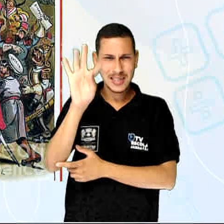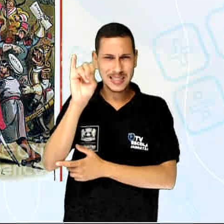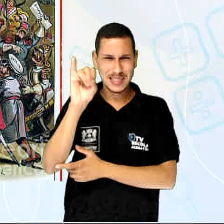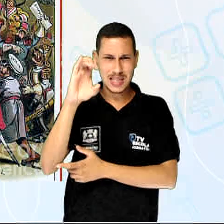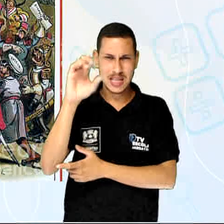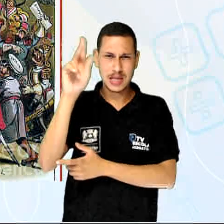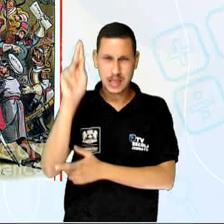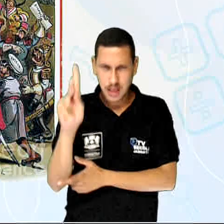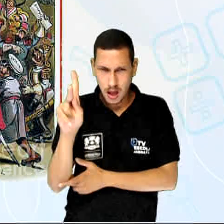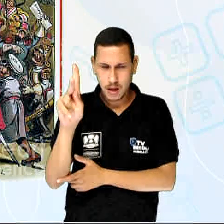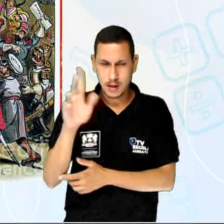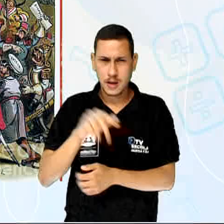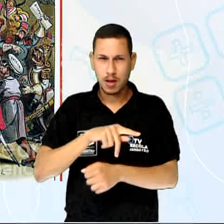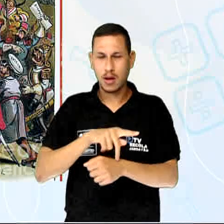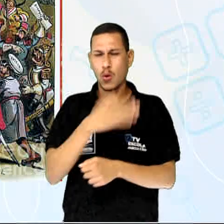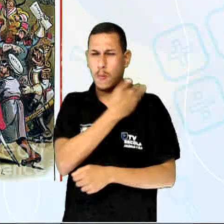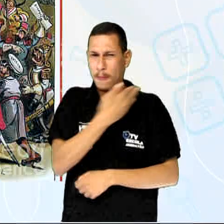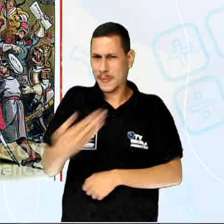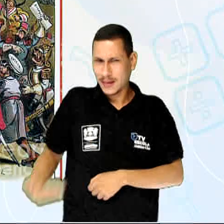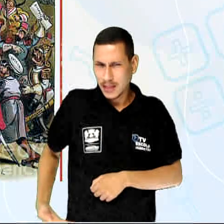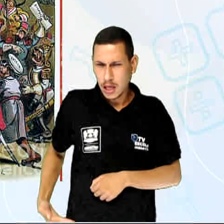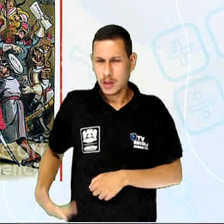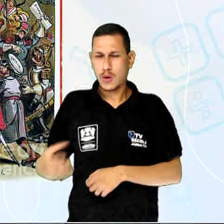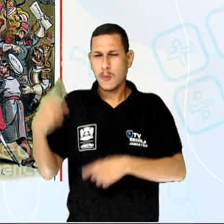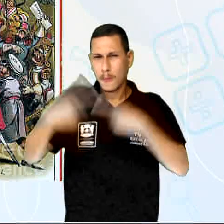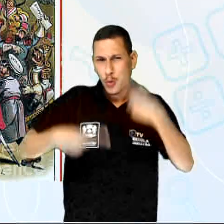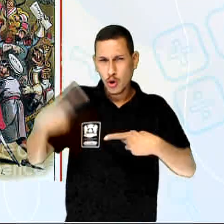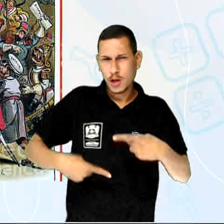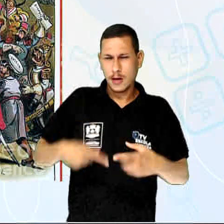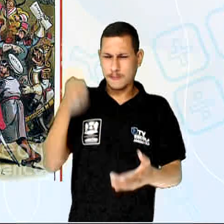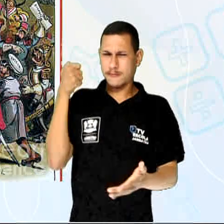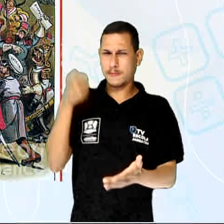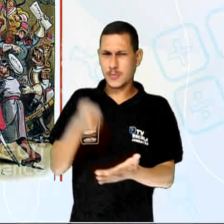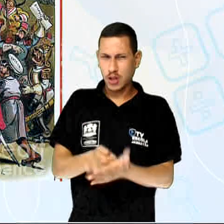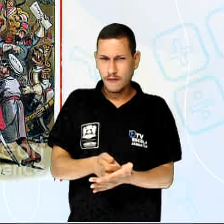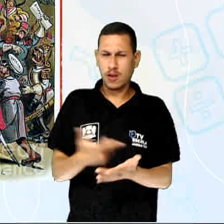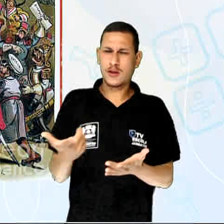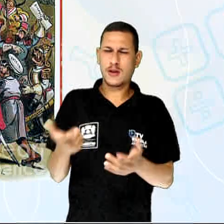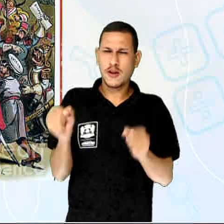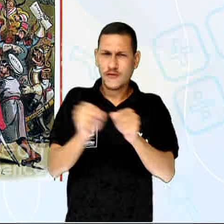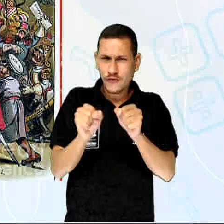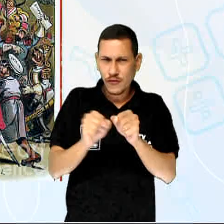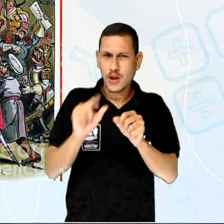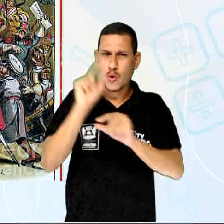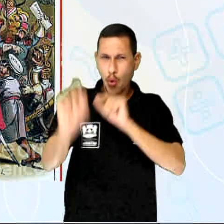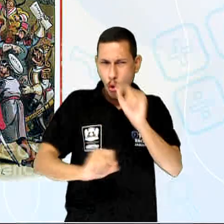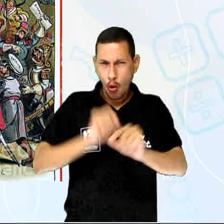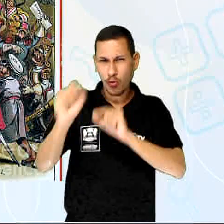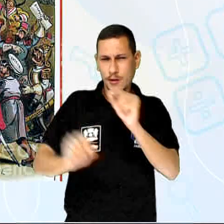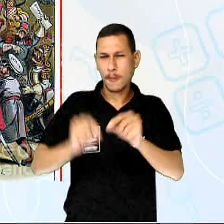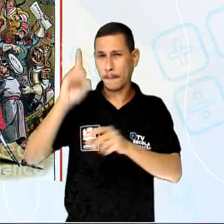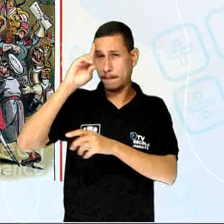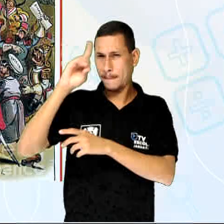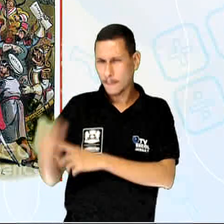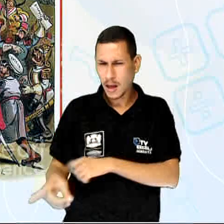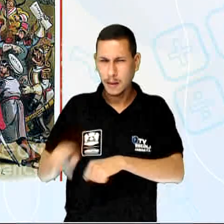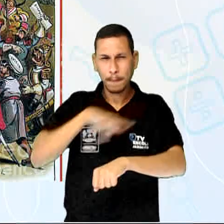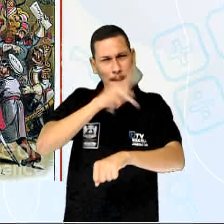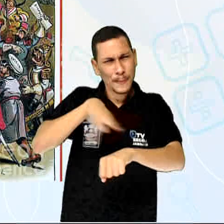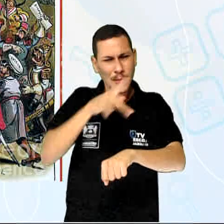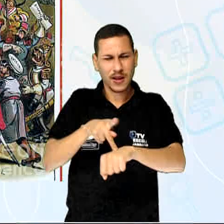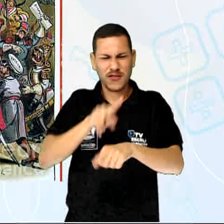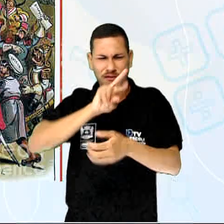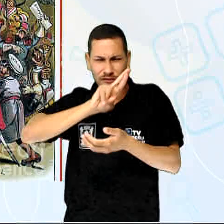sua política impositiva que levou à dominação de várias nações. Então essa imagem aí, ela é bem emblemática